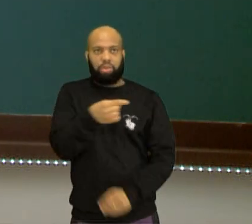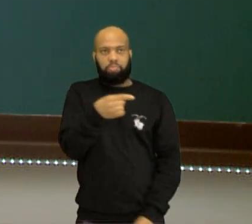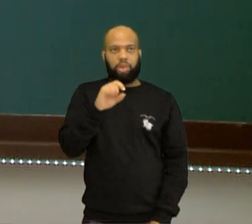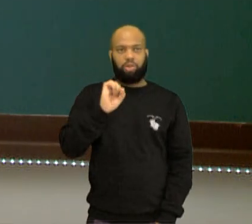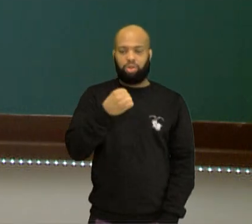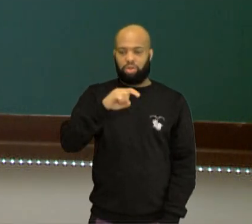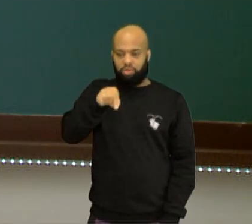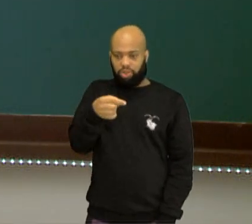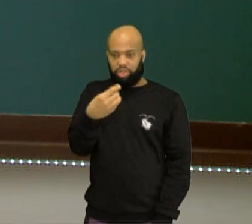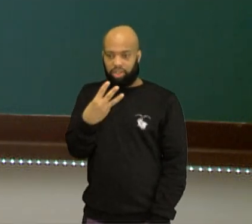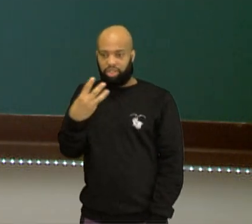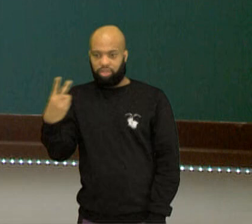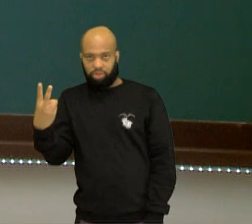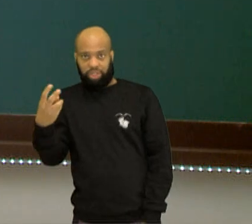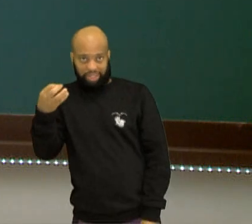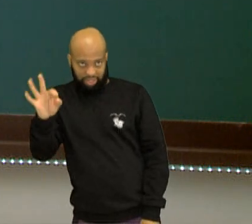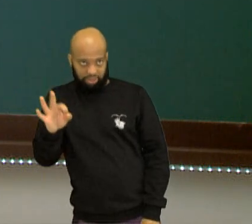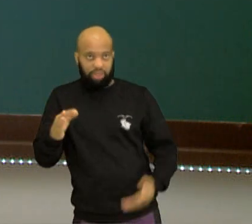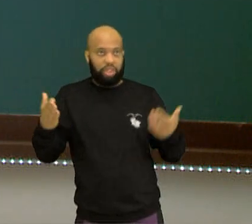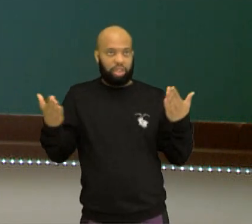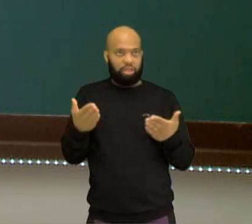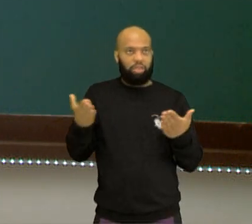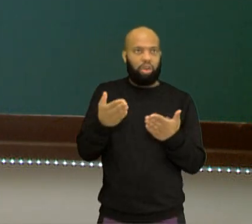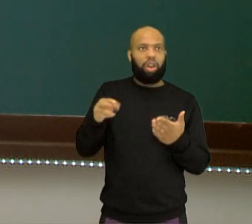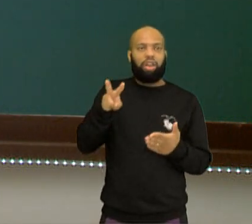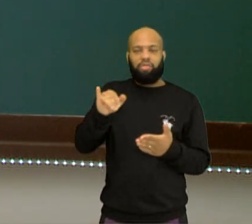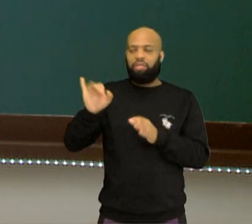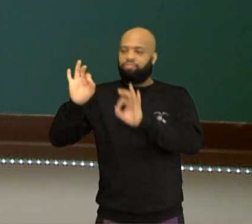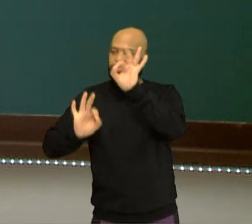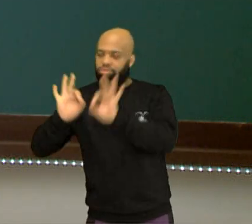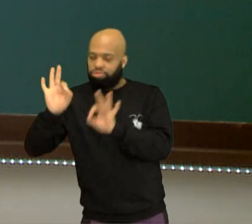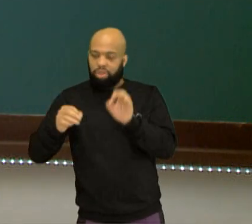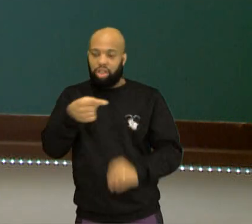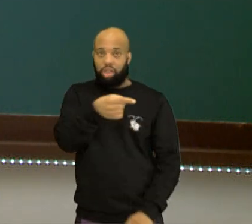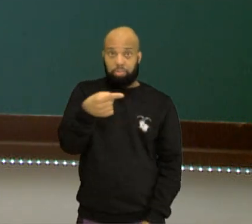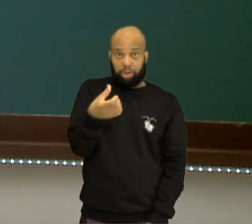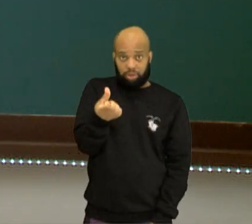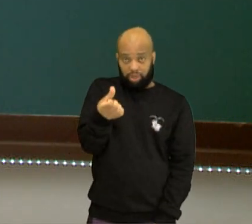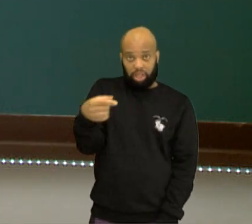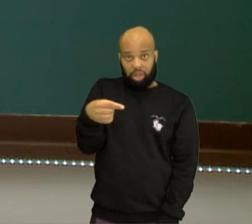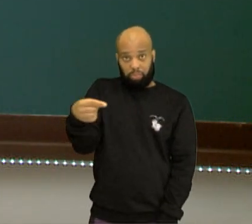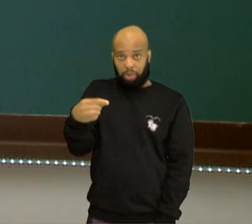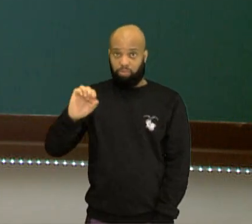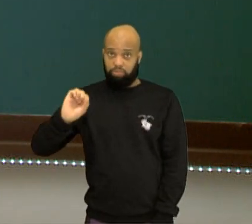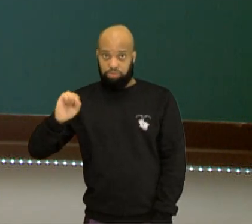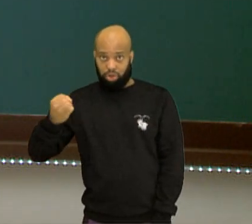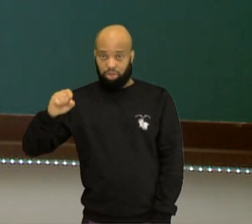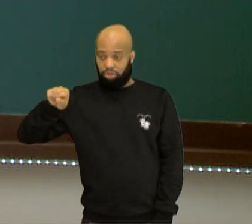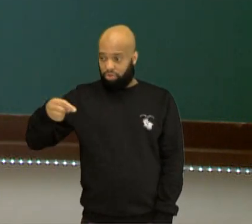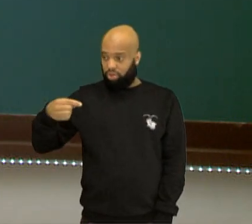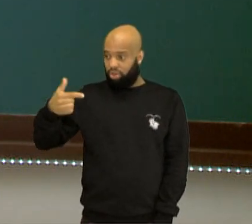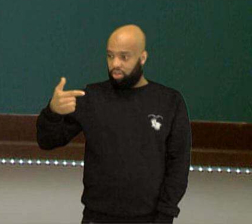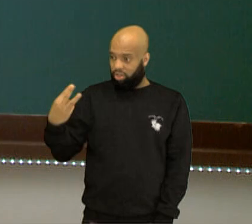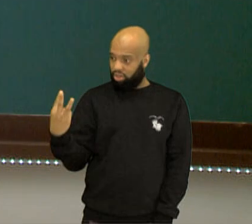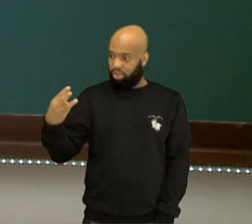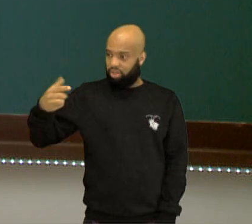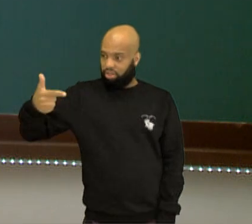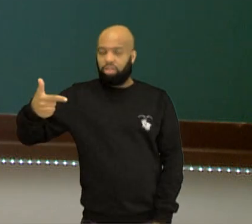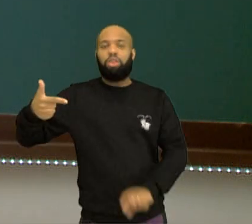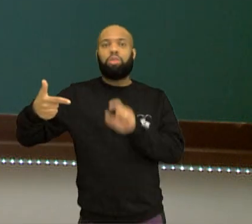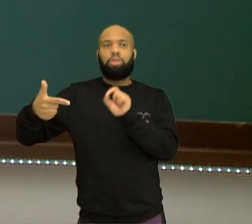8,32, tá? Vamos resolver isso. Menos 6 menos 8,32